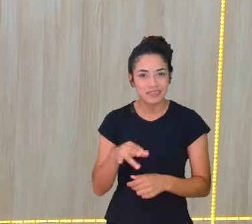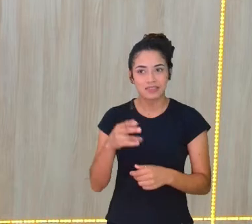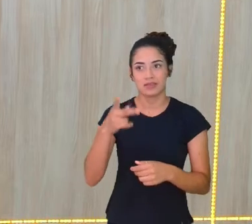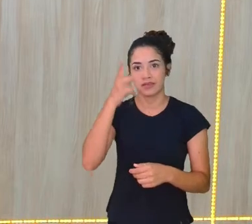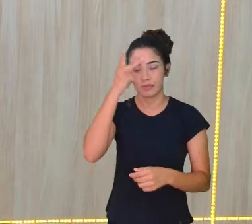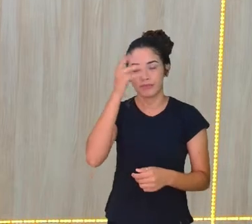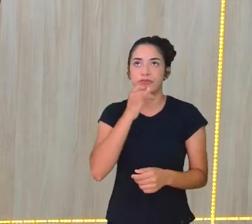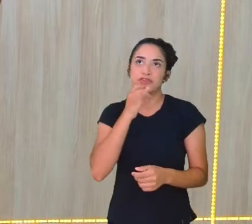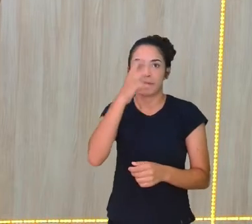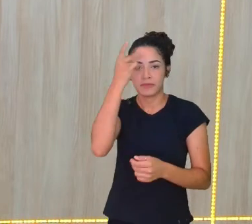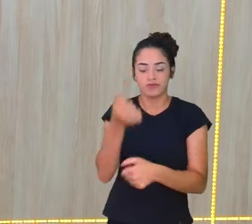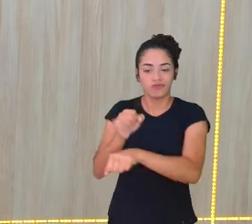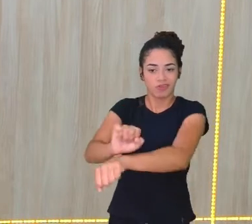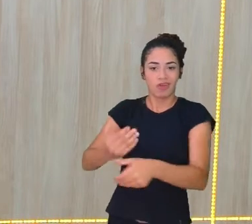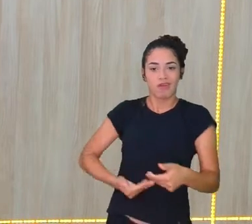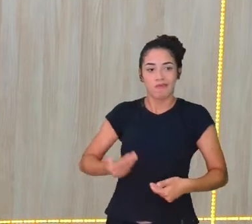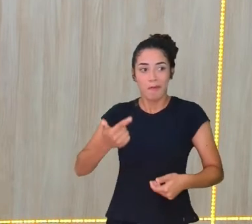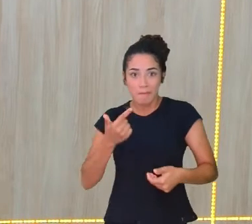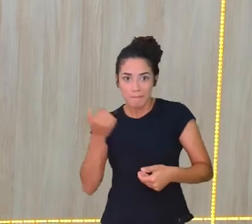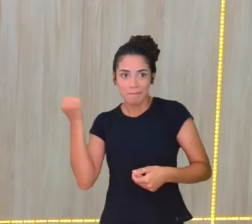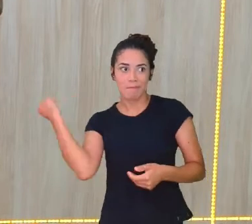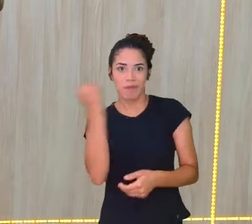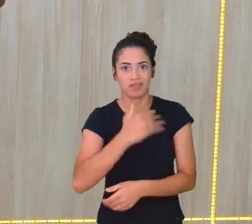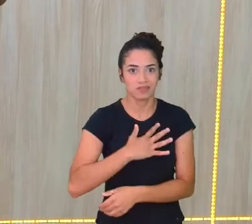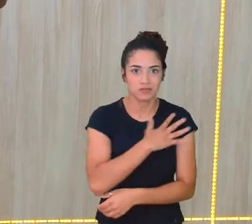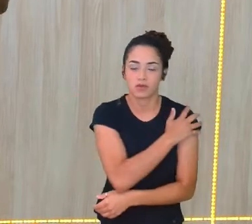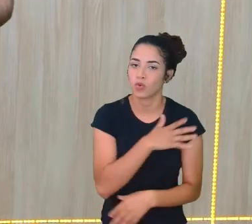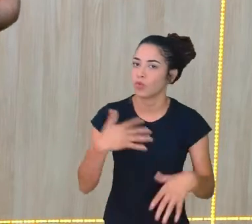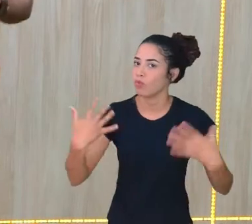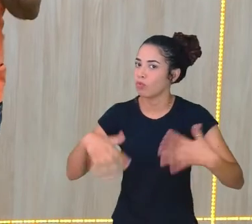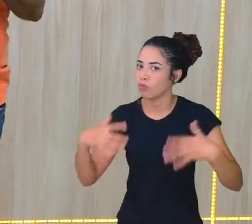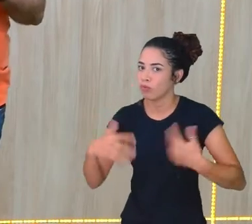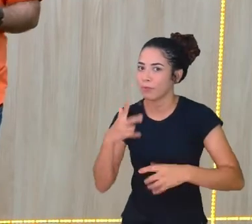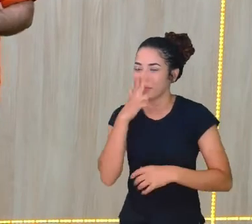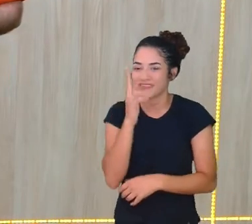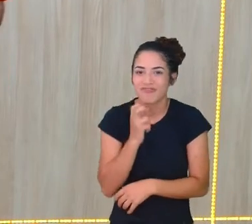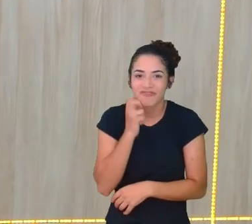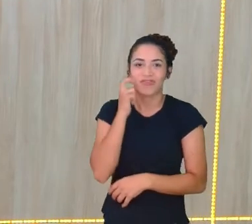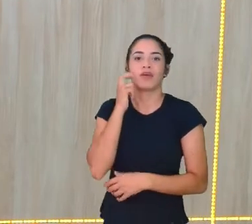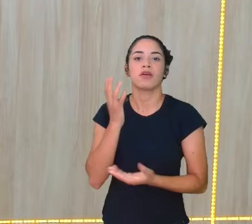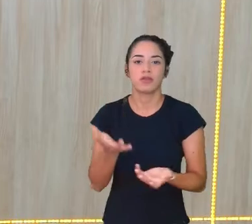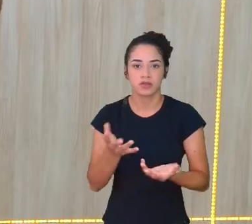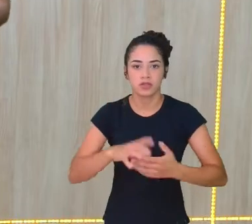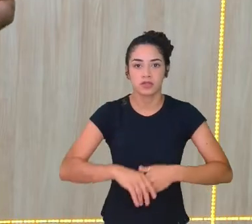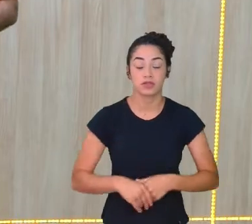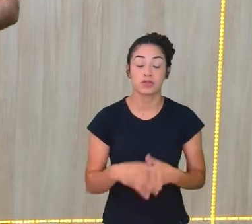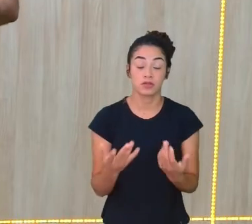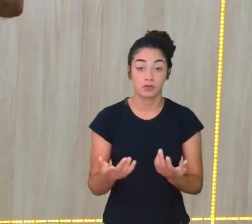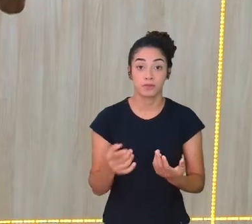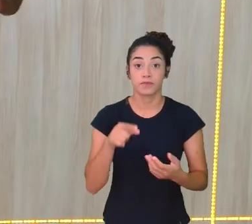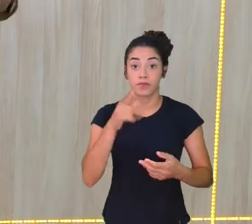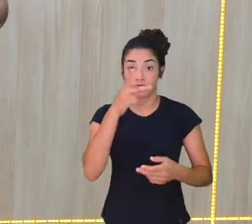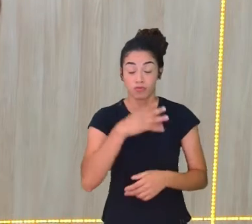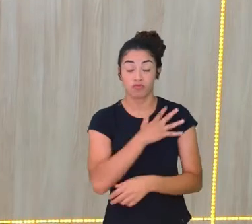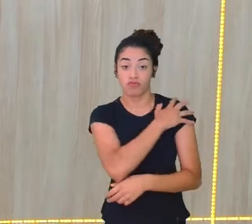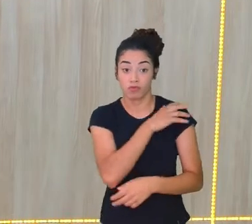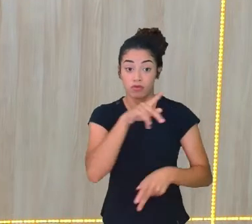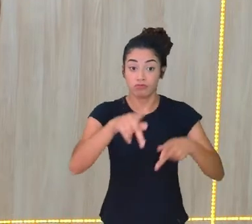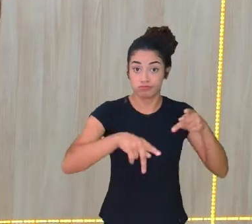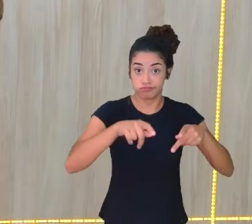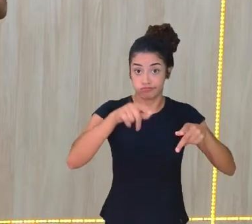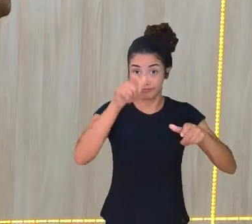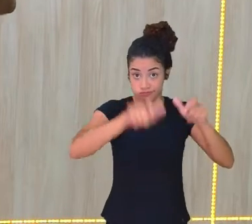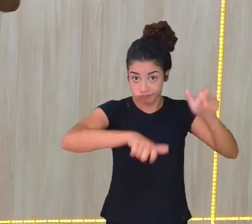né, para os soldados espartanos. Então os hoplitas espartanos, eles eram soldados,